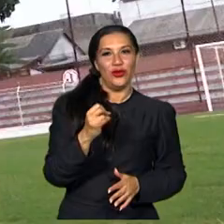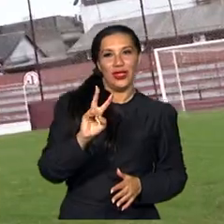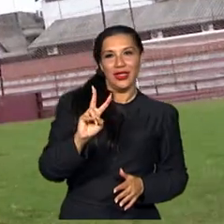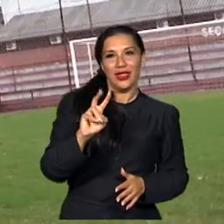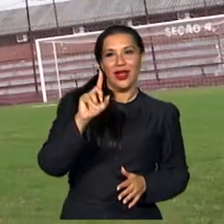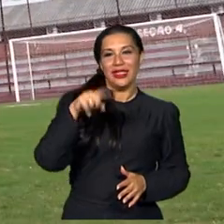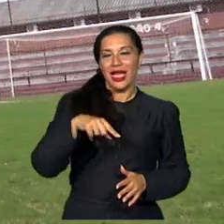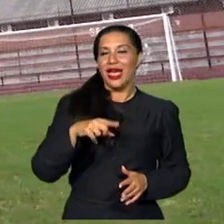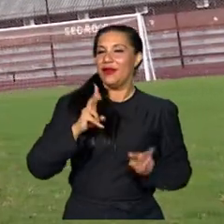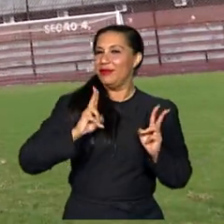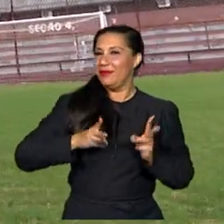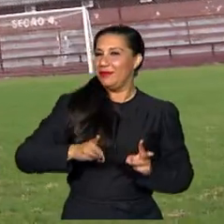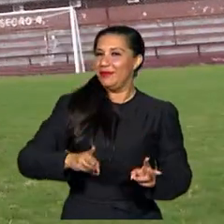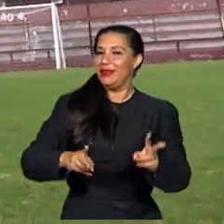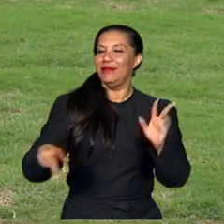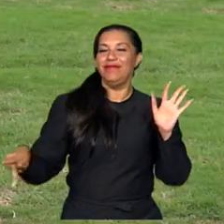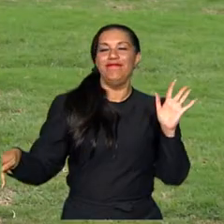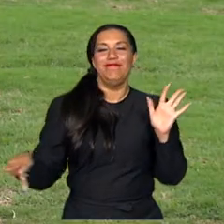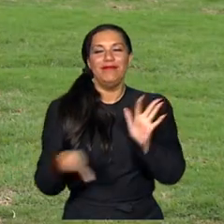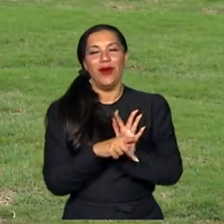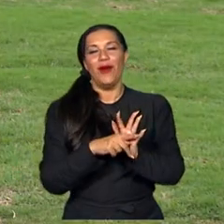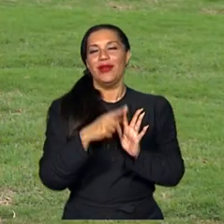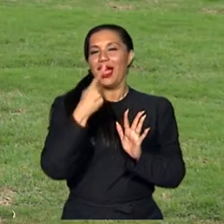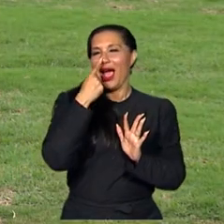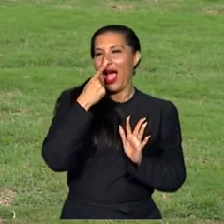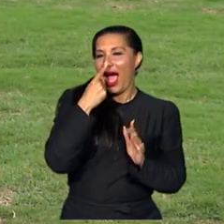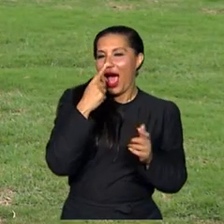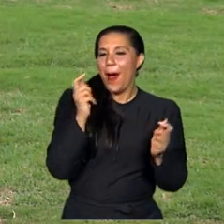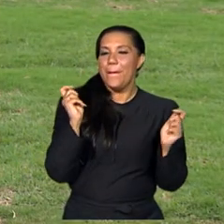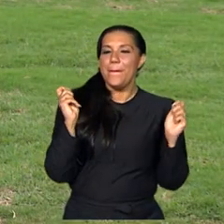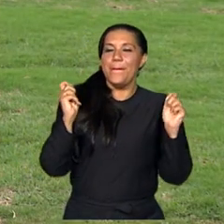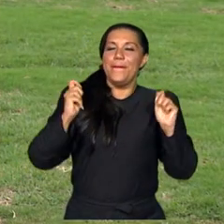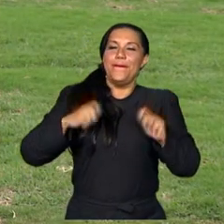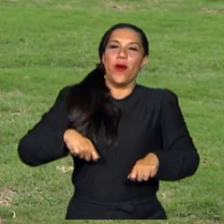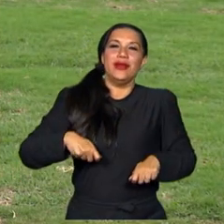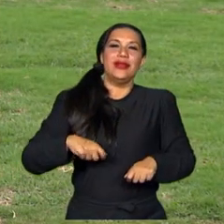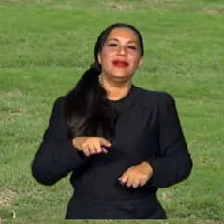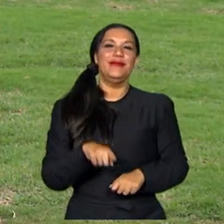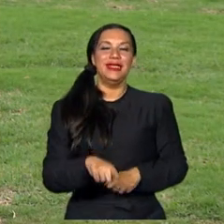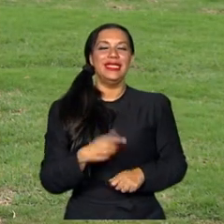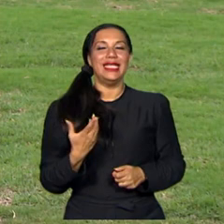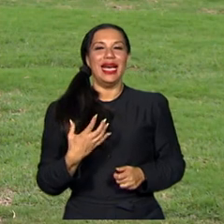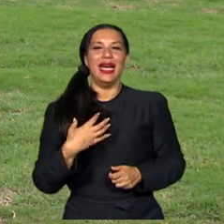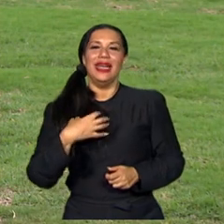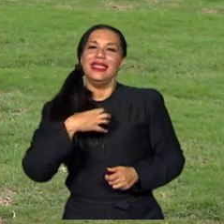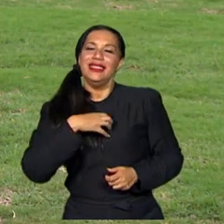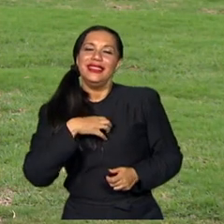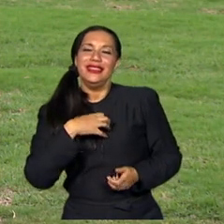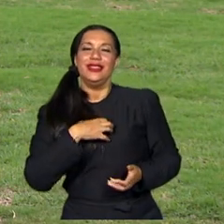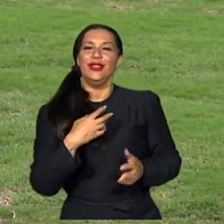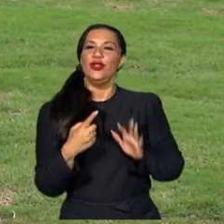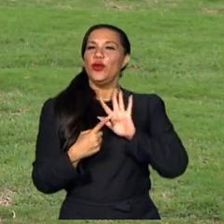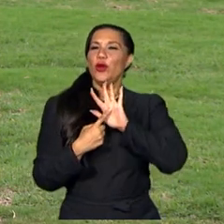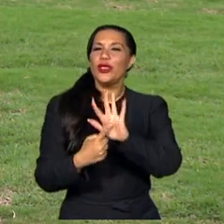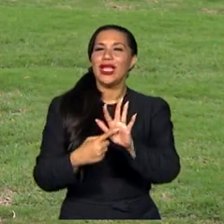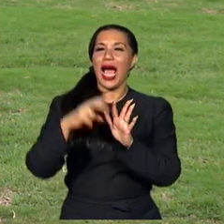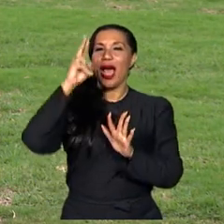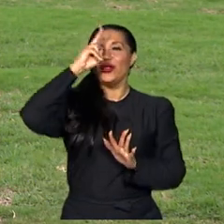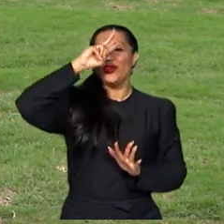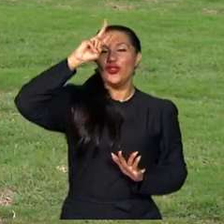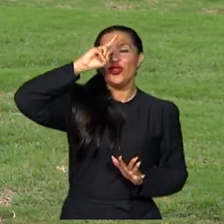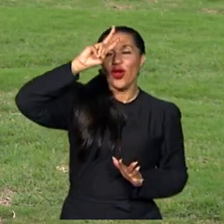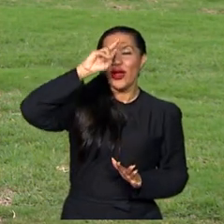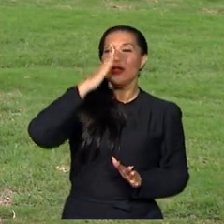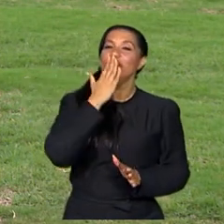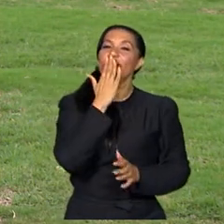a manutenção dessas raízes, a possibilidade de ser passado a história com,